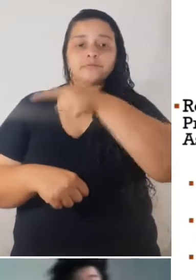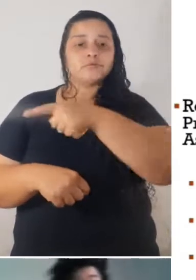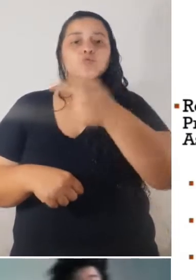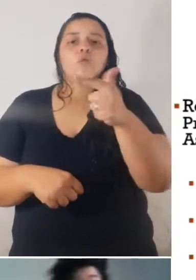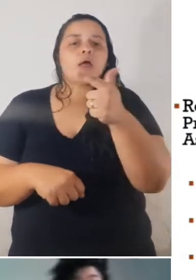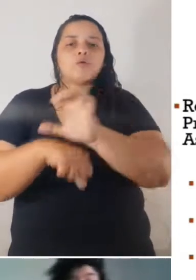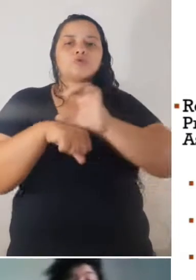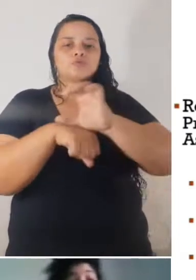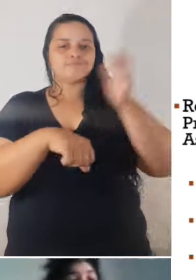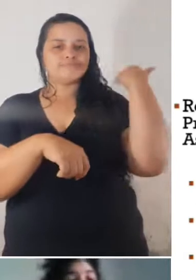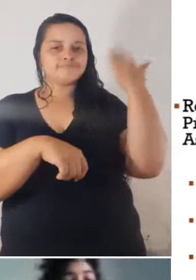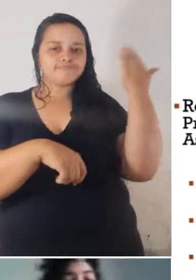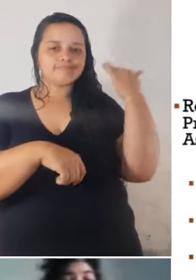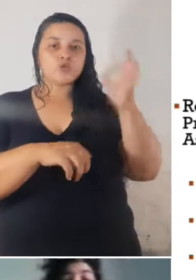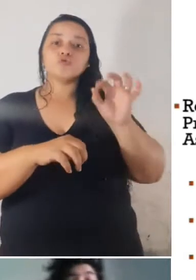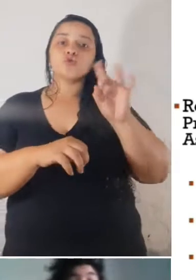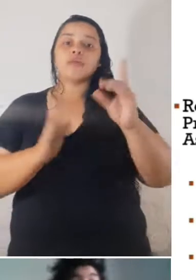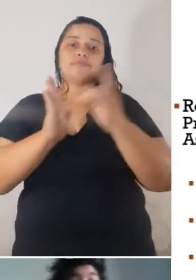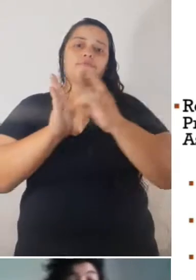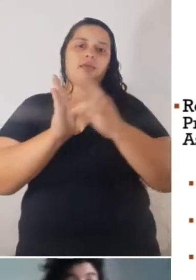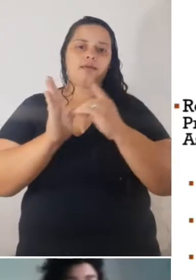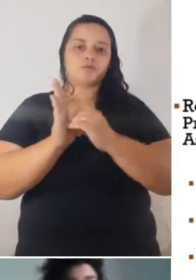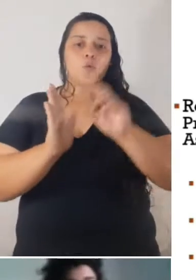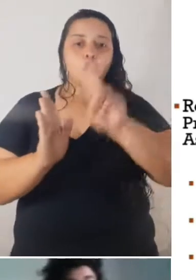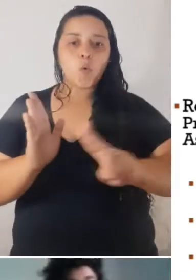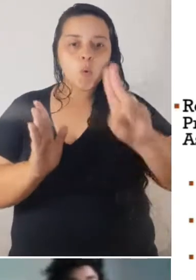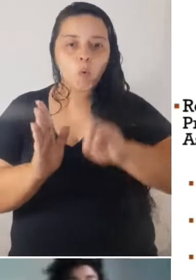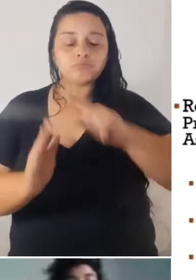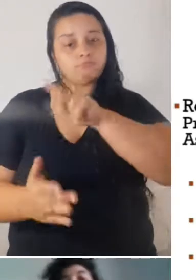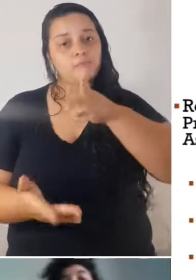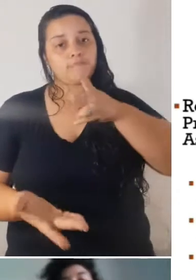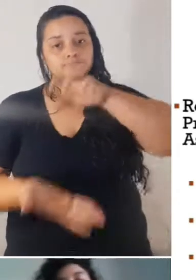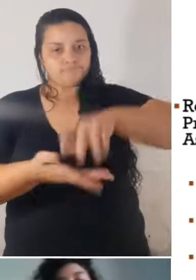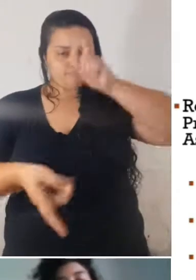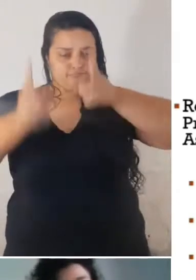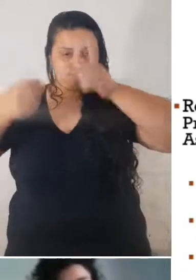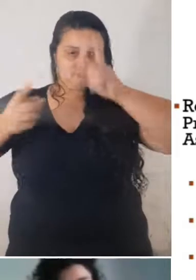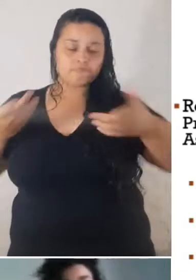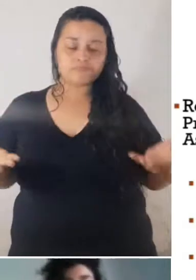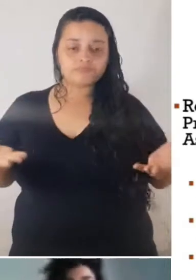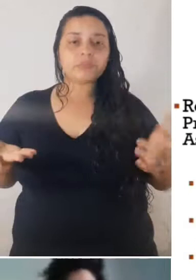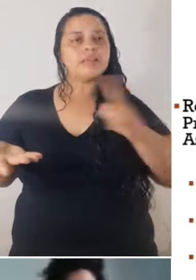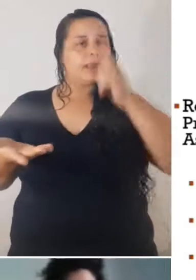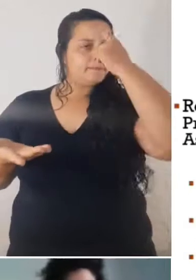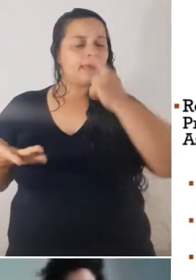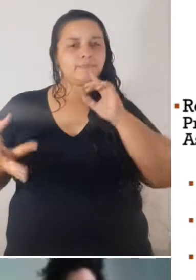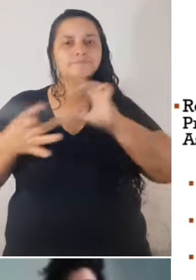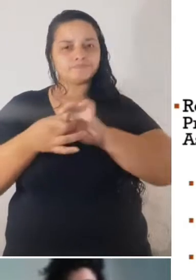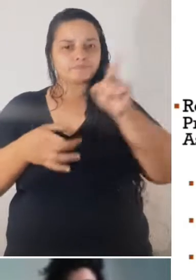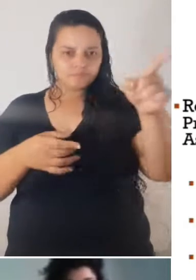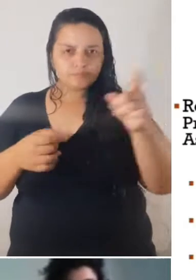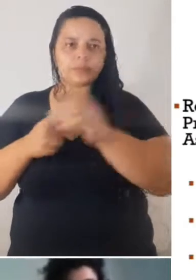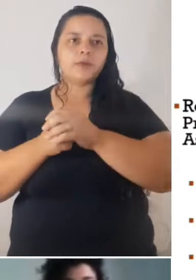estava governando sem nenhuma Constituição, a partir de decretos, fazendo uso do seu Estado centralizado. Aqui a gente tem essa